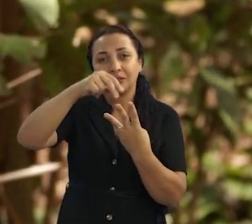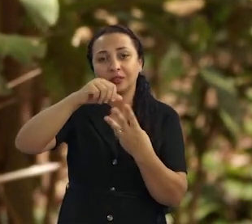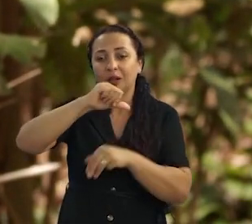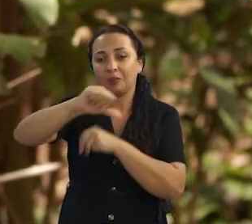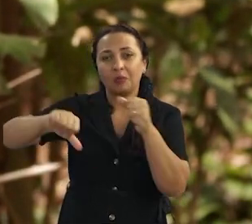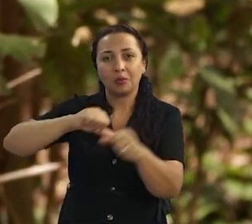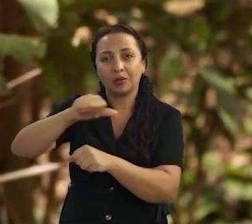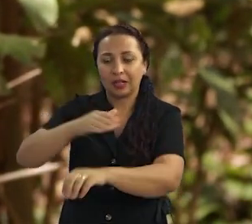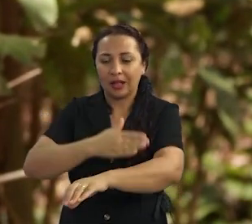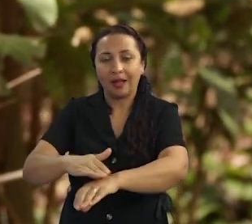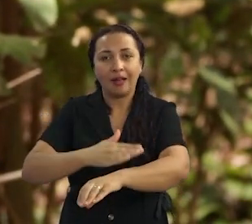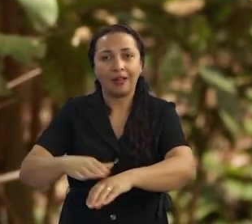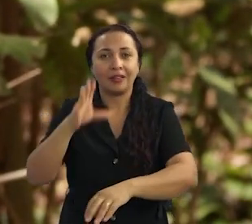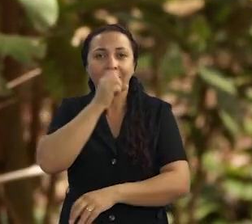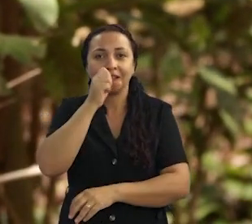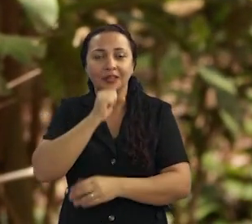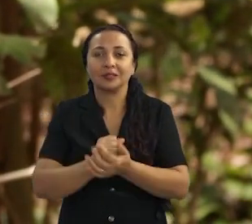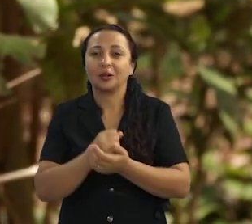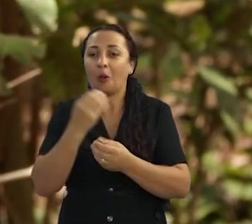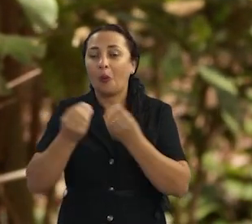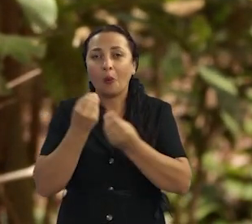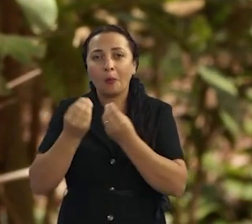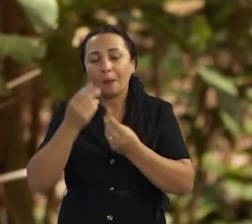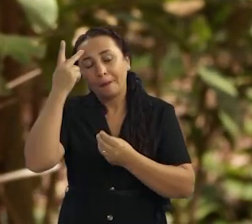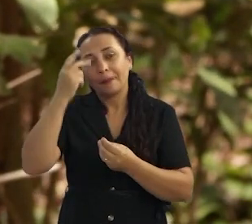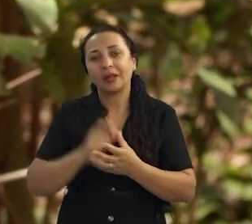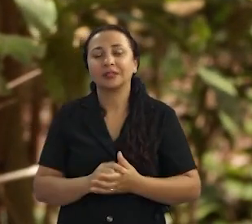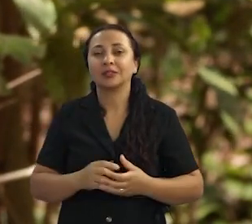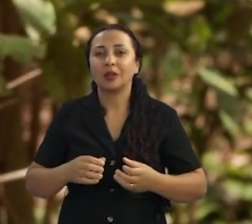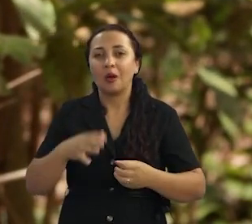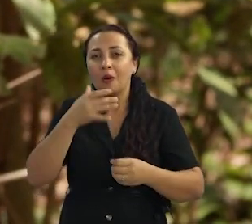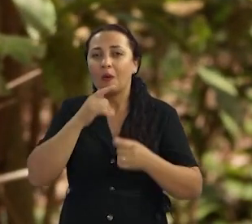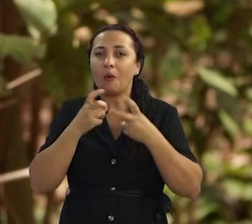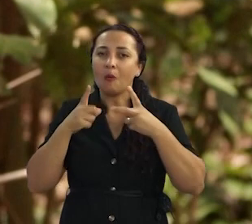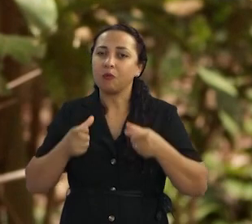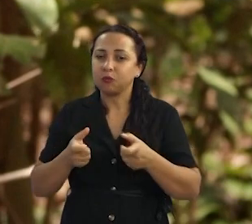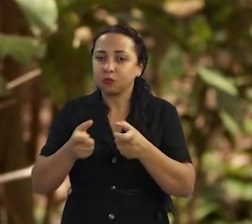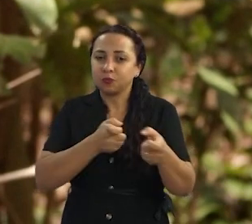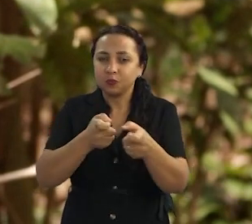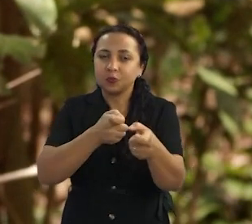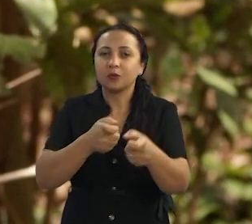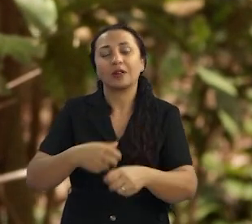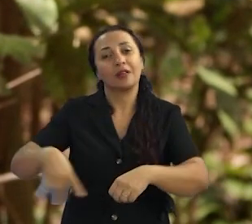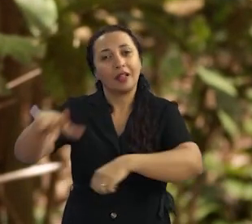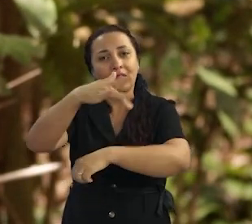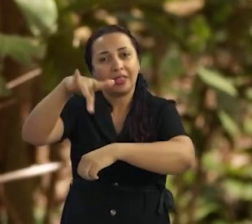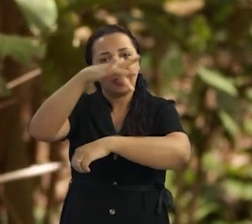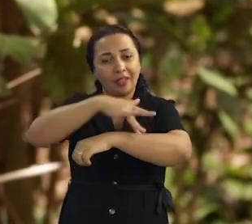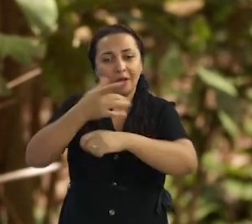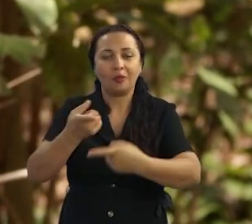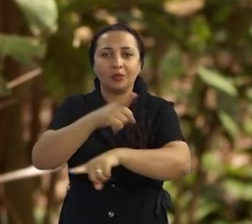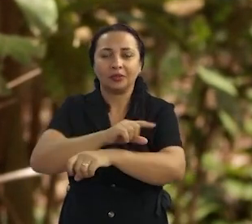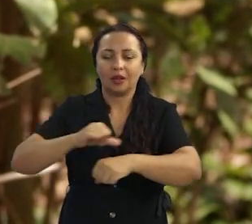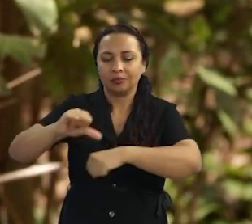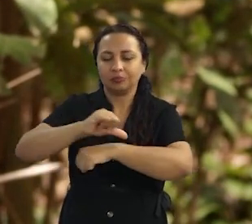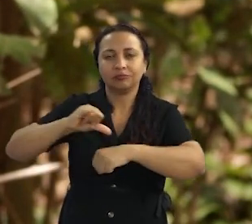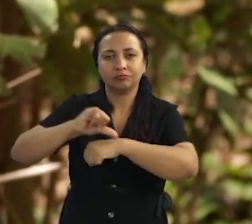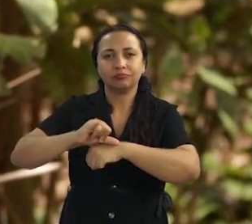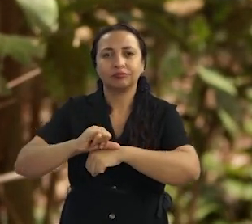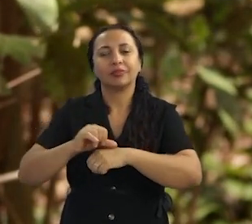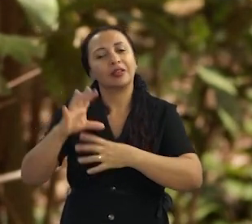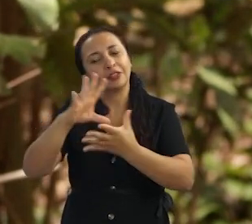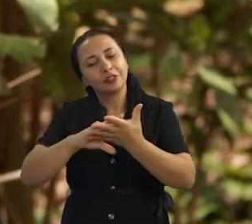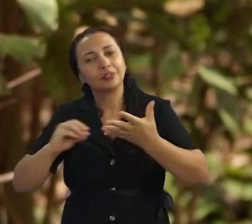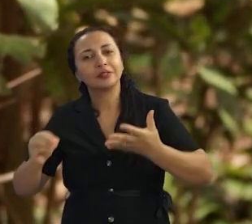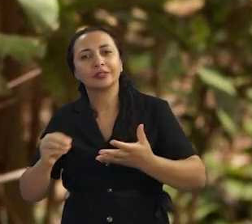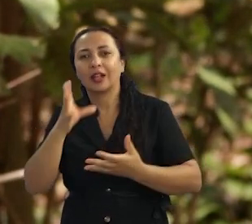Sergipe estão transformando a casca da laranja em matéria-prima para desenvolver um larvicida contra o Aedes aegypti. O óleo essencial extraído